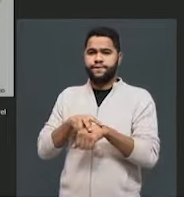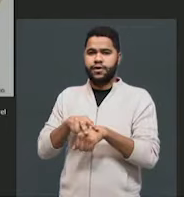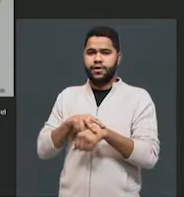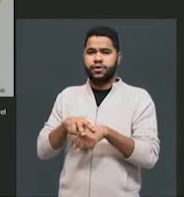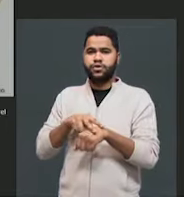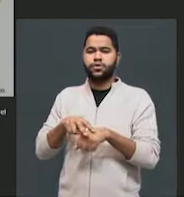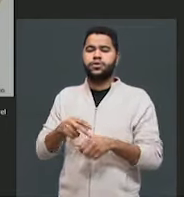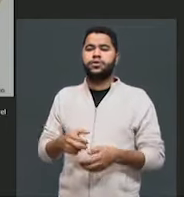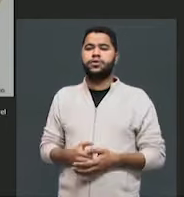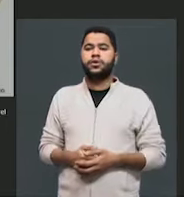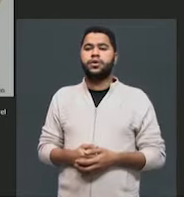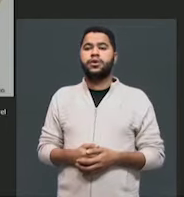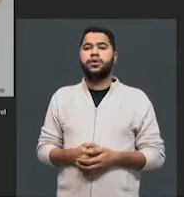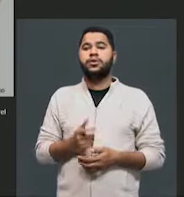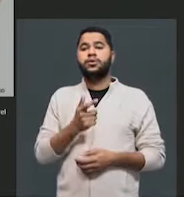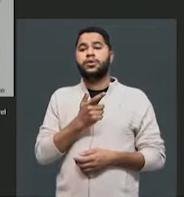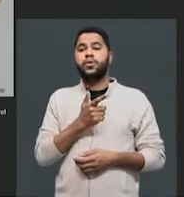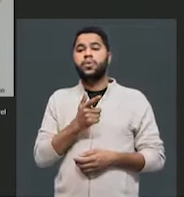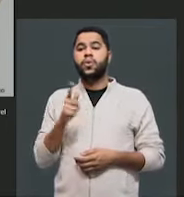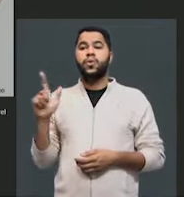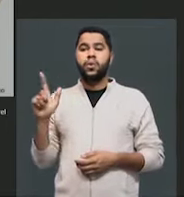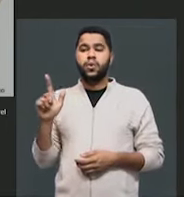E tenho outra glândula